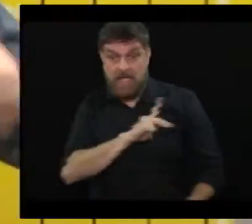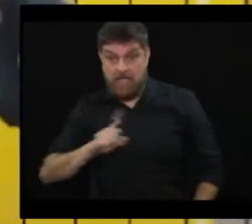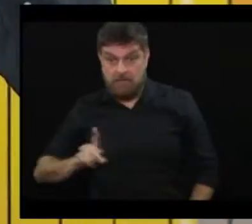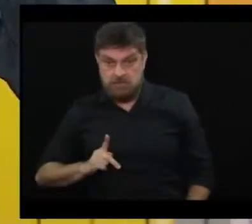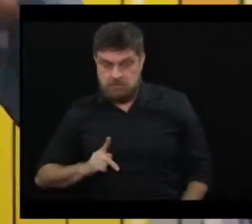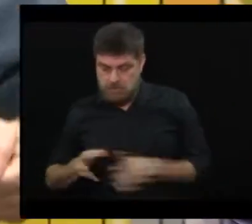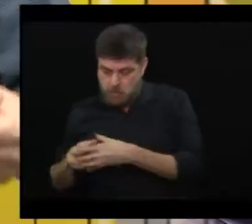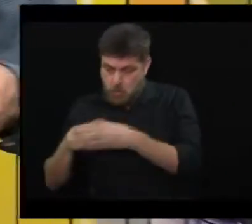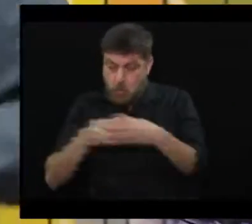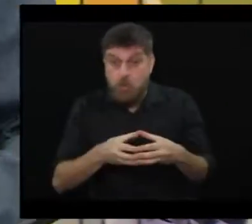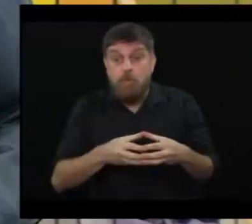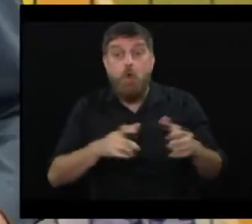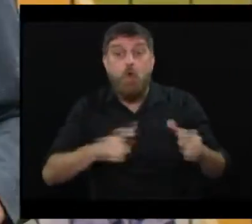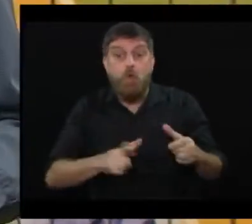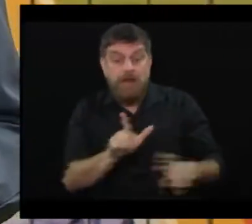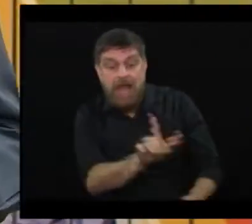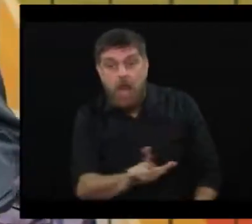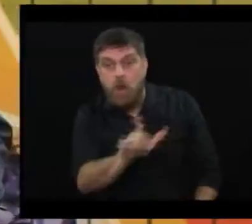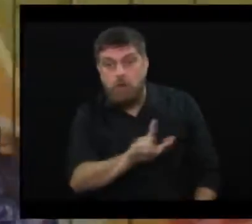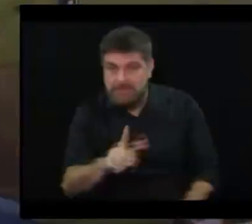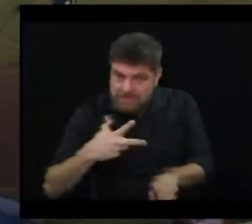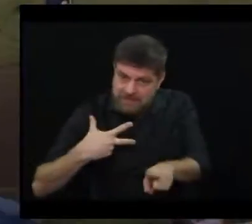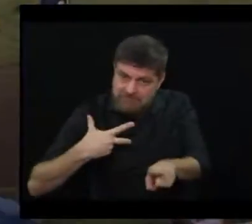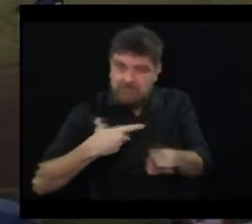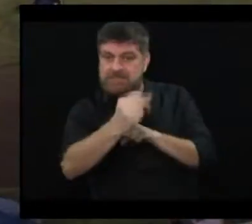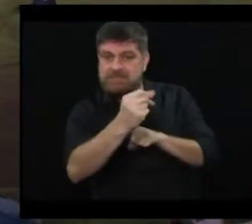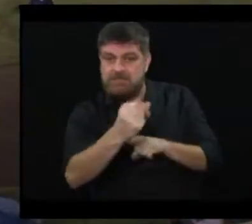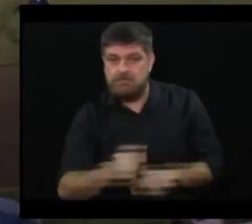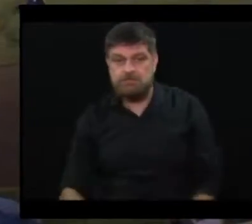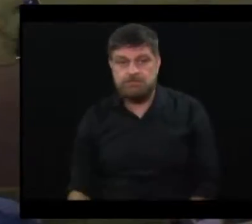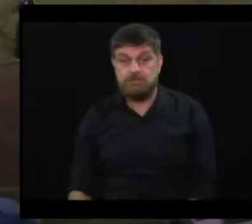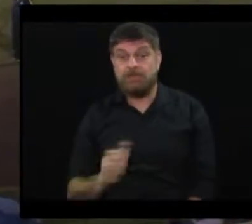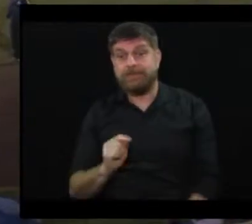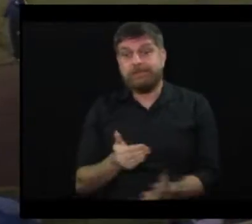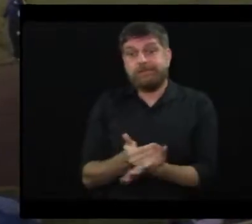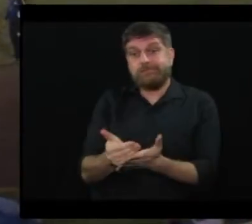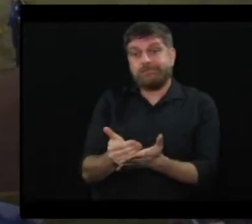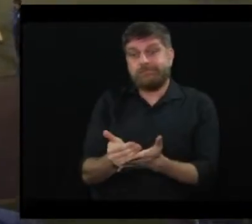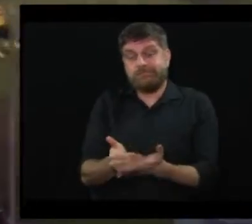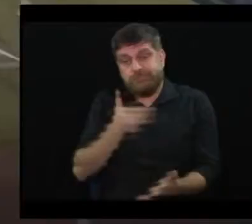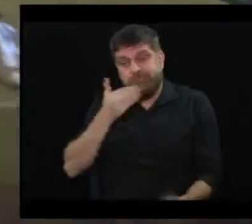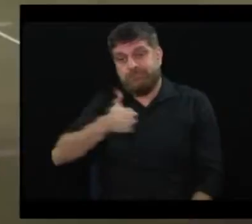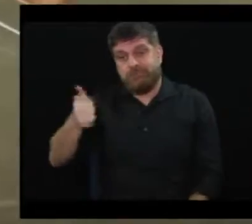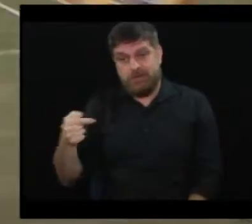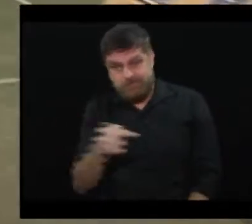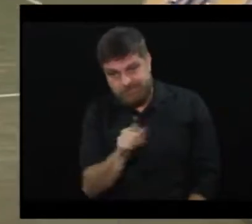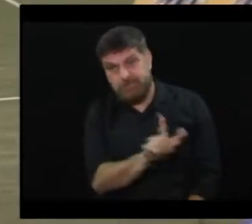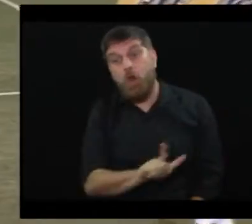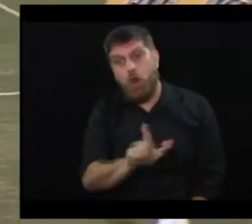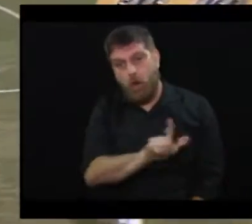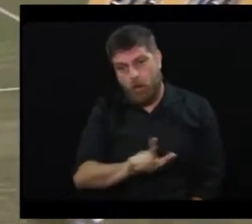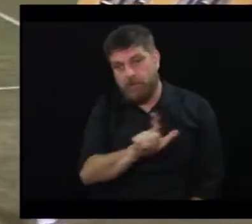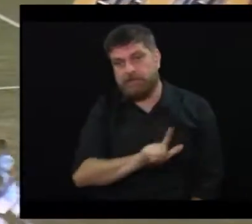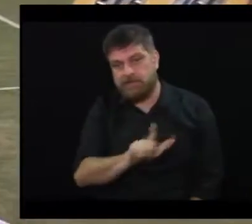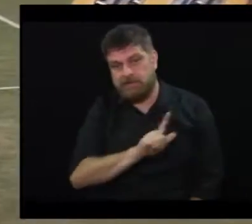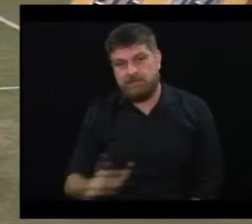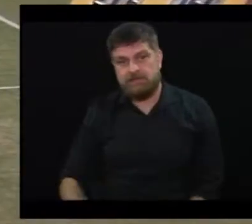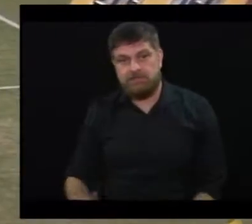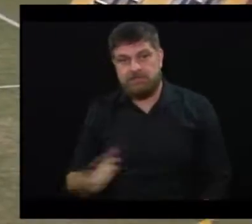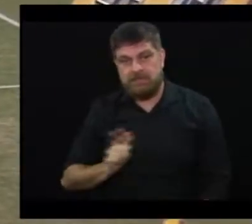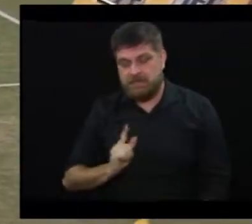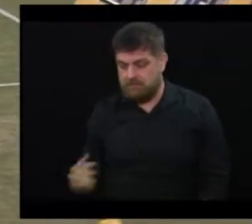Londrina e venceu com autoridade. Só que quem saiu na frente foram os donos da casa. Após cobrança